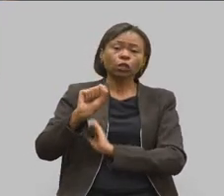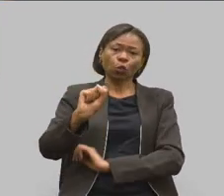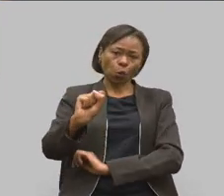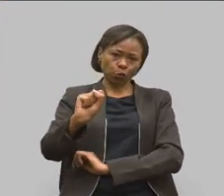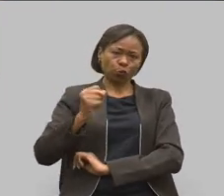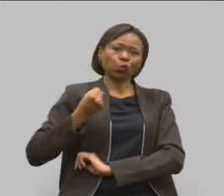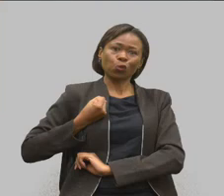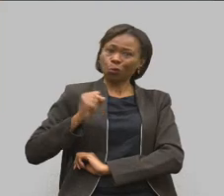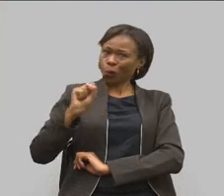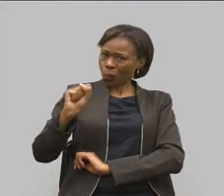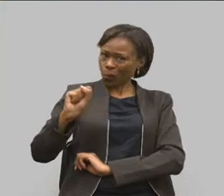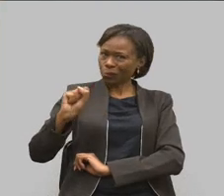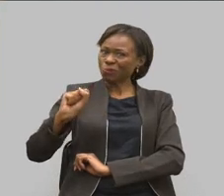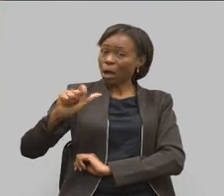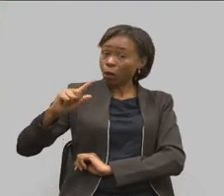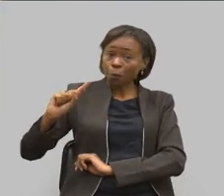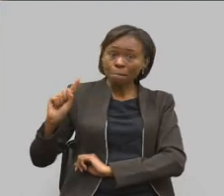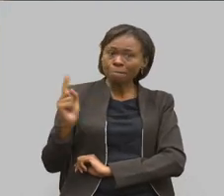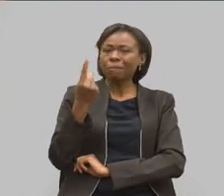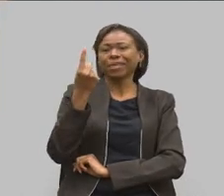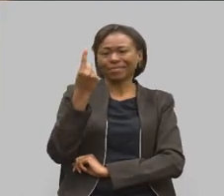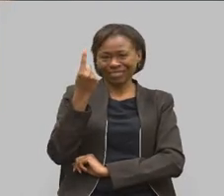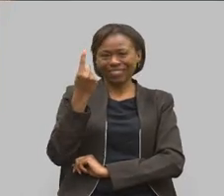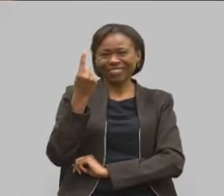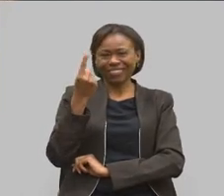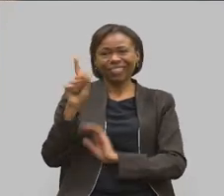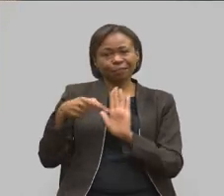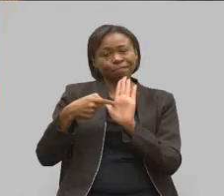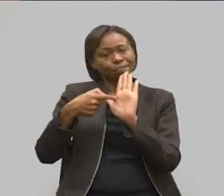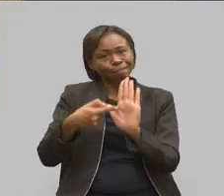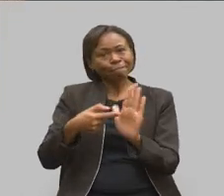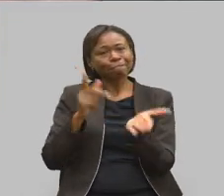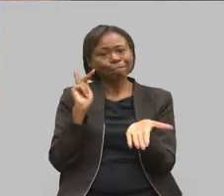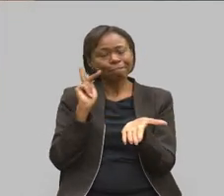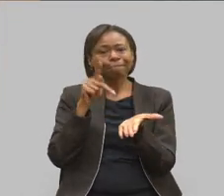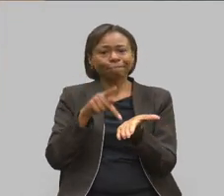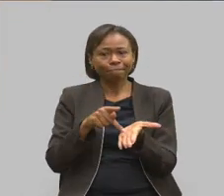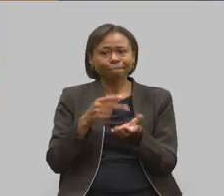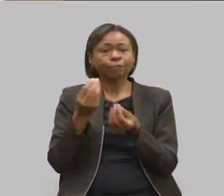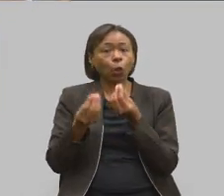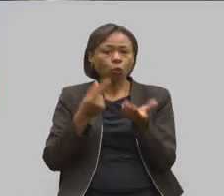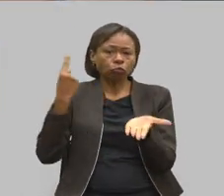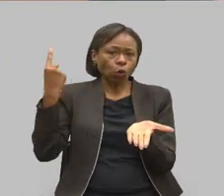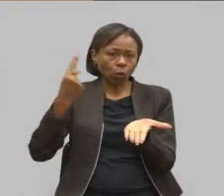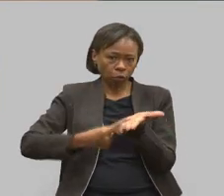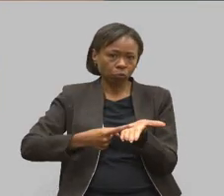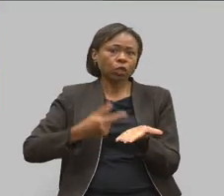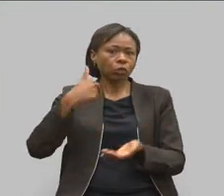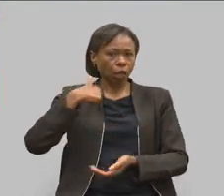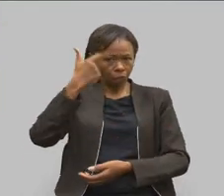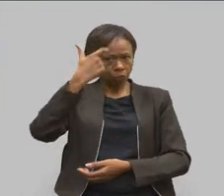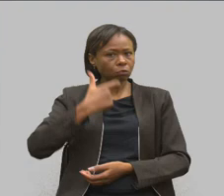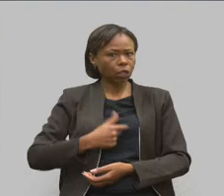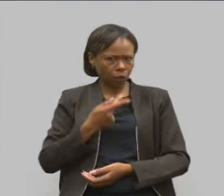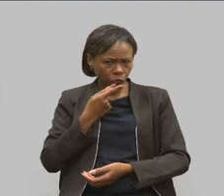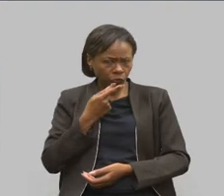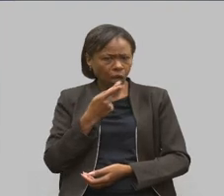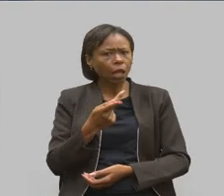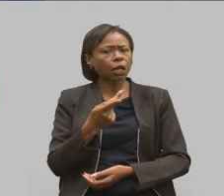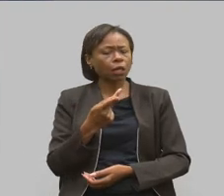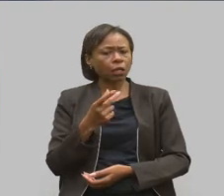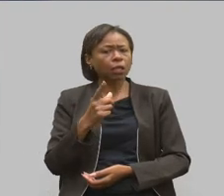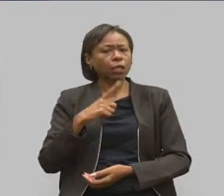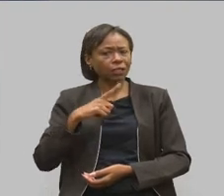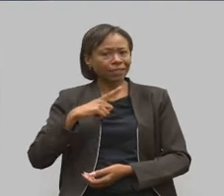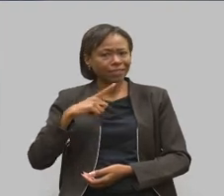dos primeiros é uma demonstração concreta do compromisso que eu disse que eu assumi com a categoria